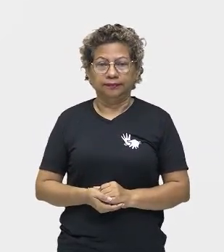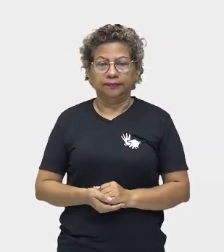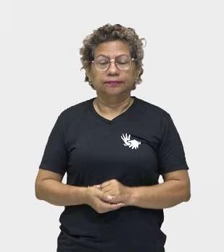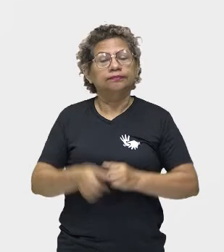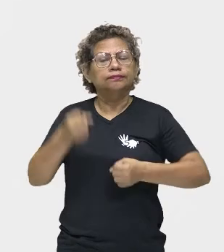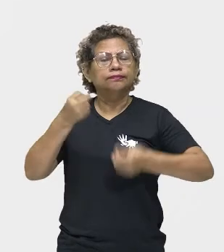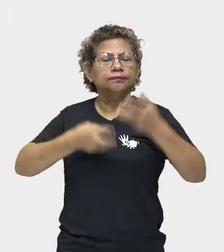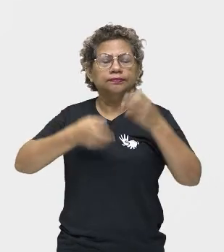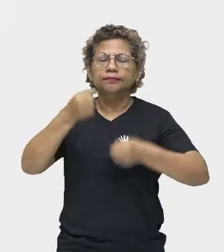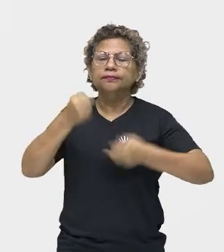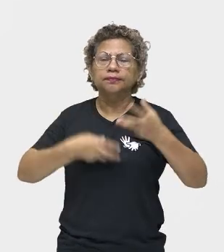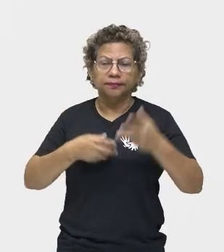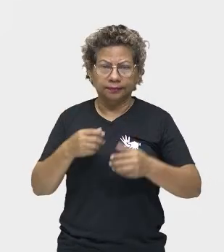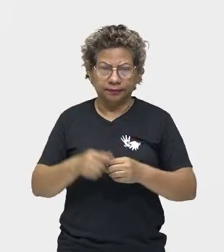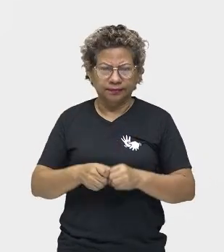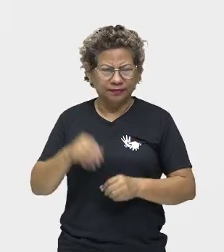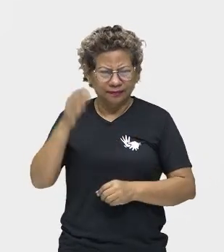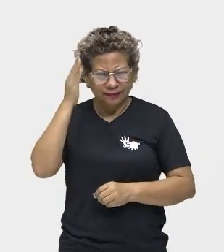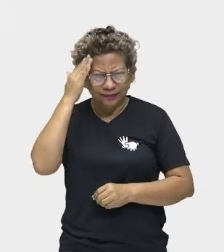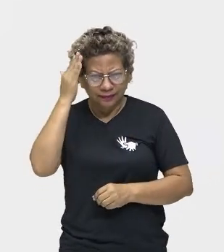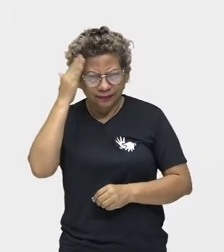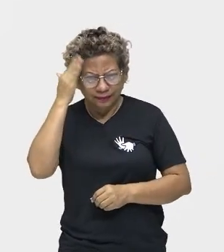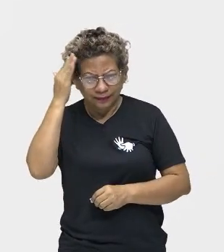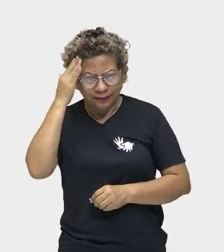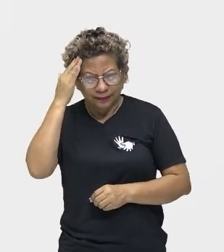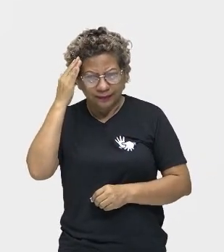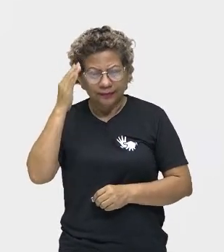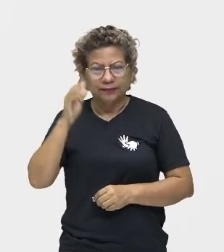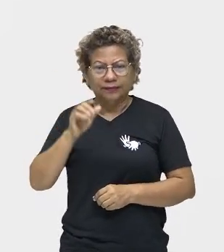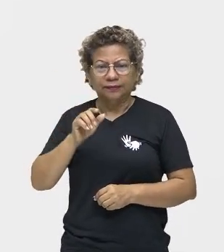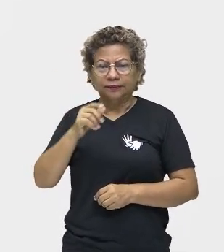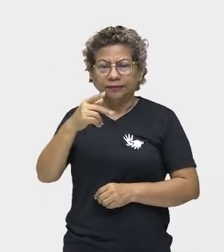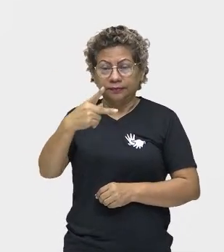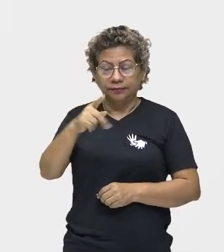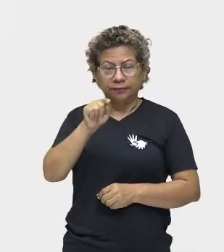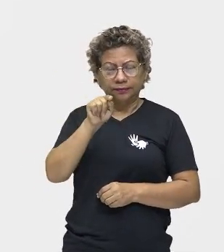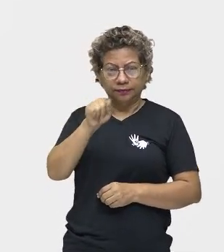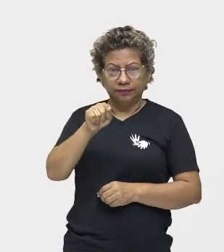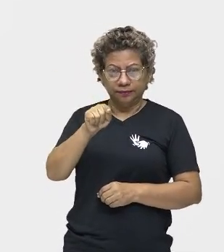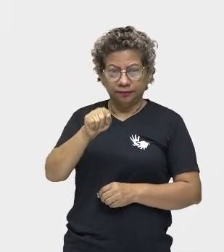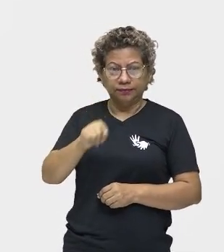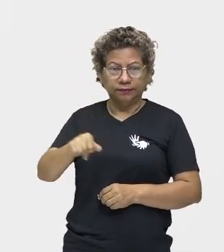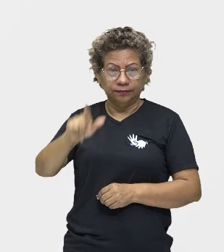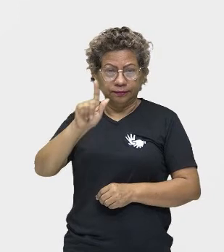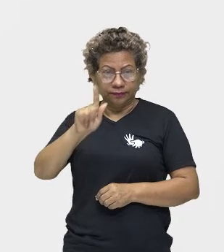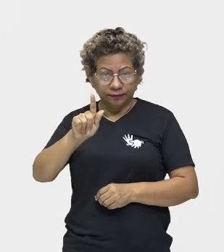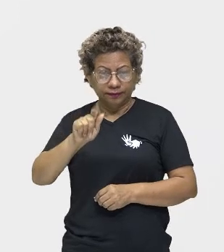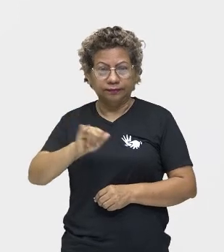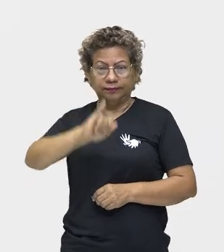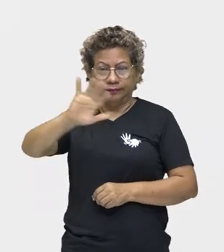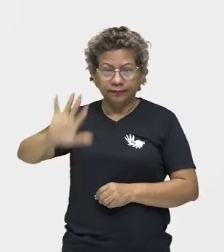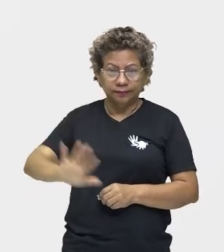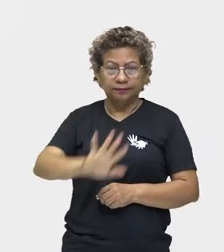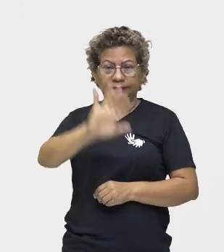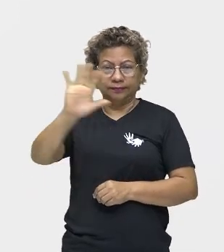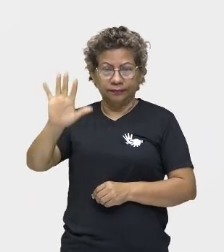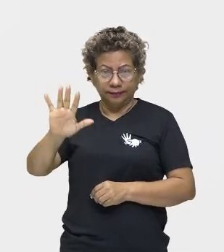seguinte: sabendo que o ponto G da imagem seguinte é o baricentro do triângulo